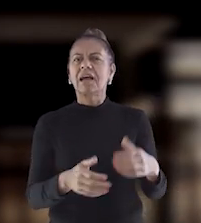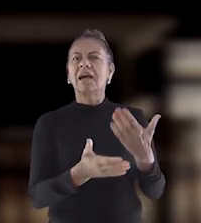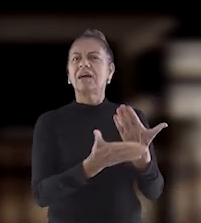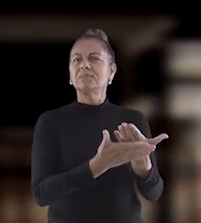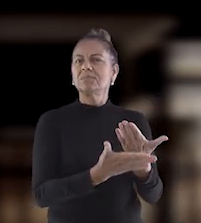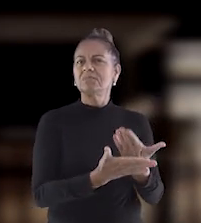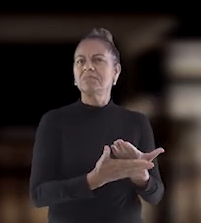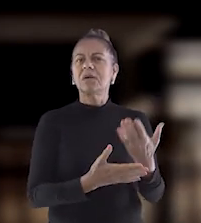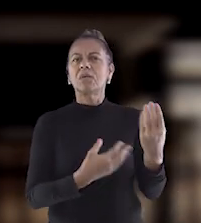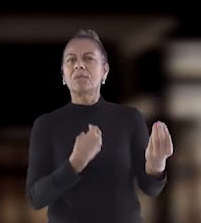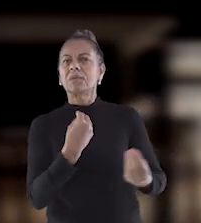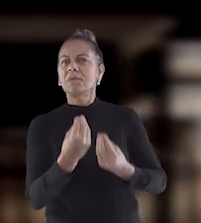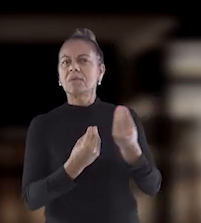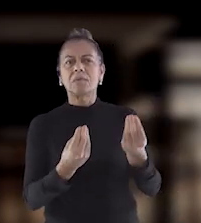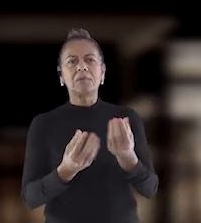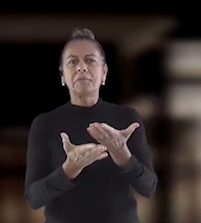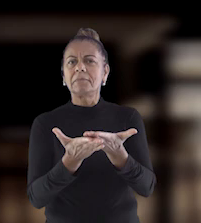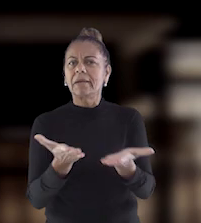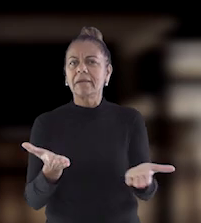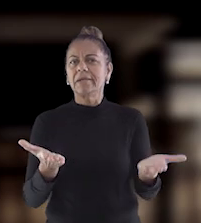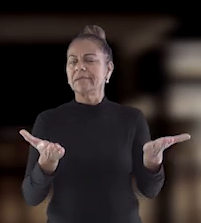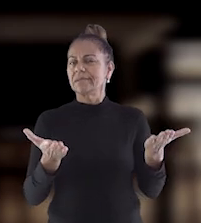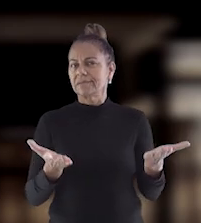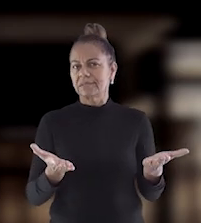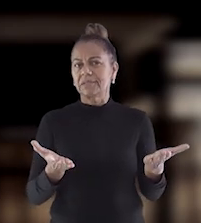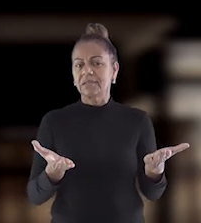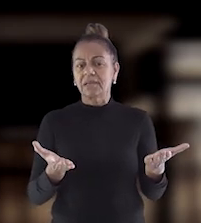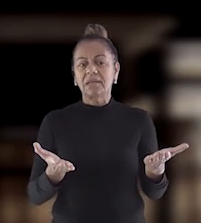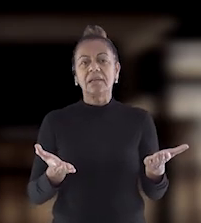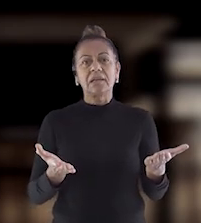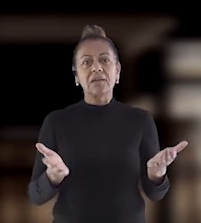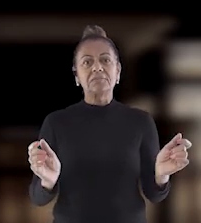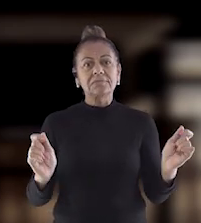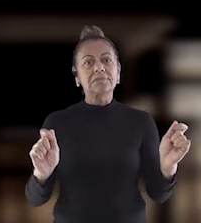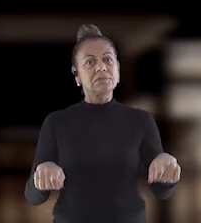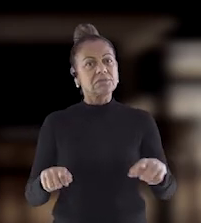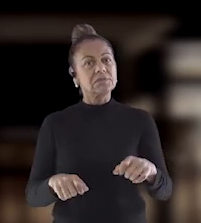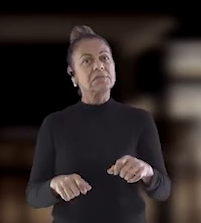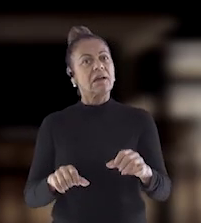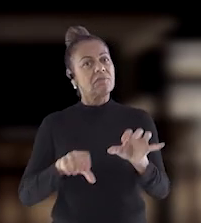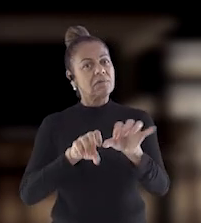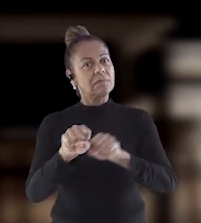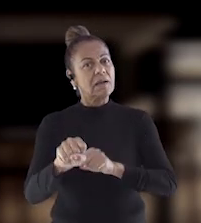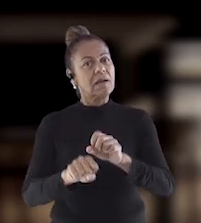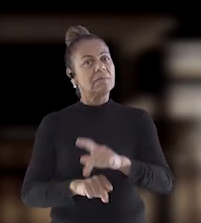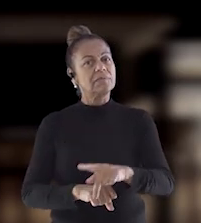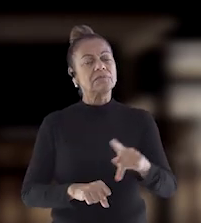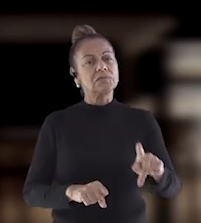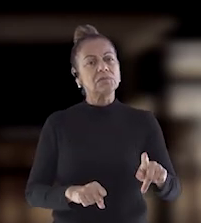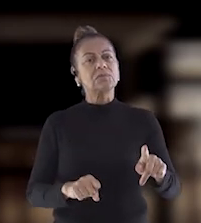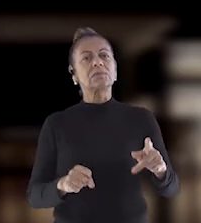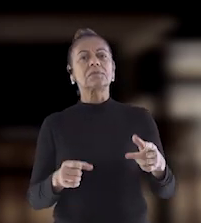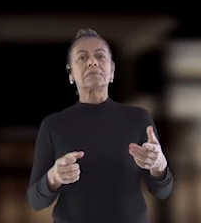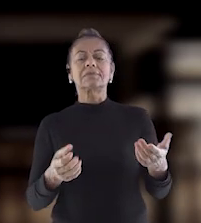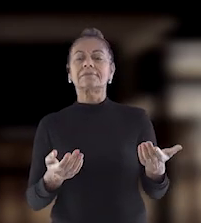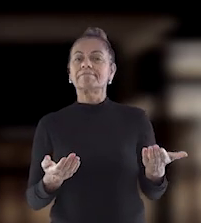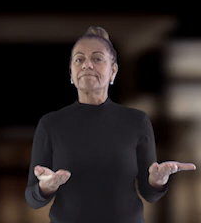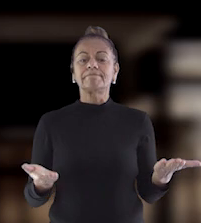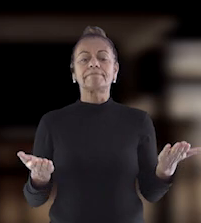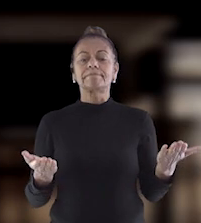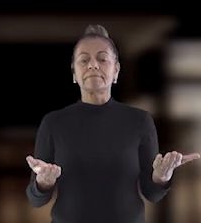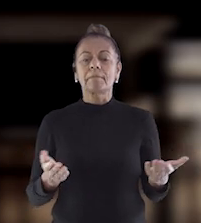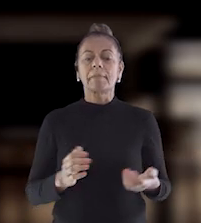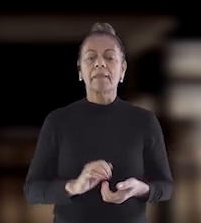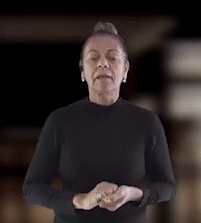pessoa melhor, uma professora, ter mais estudos. Claro, né, que se a gente for parar para pensar, tem gente